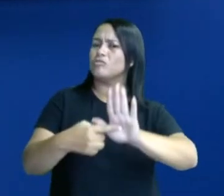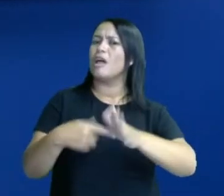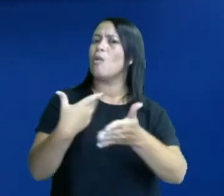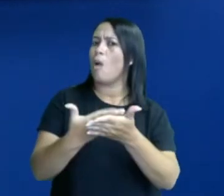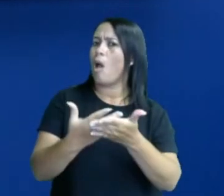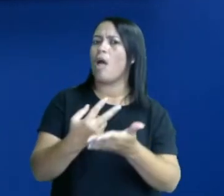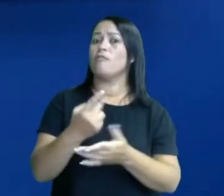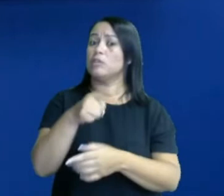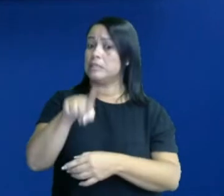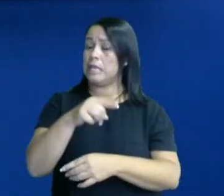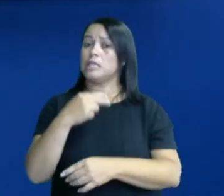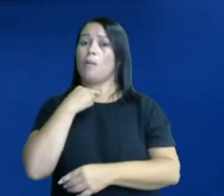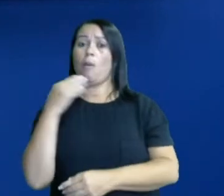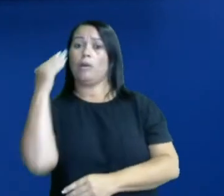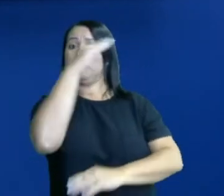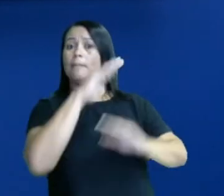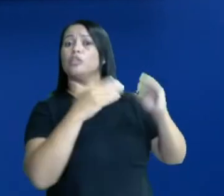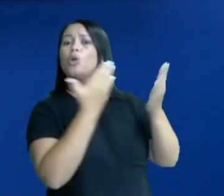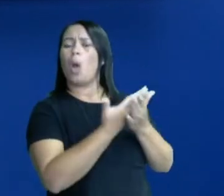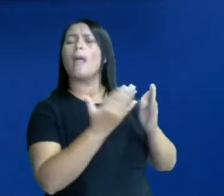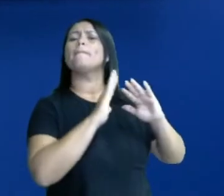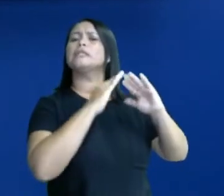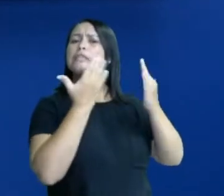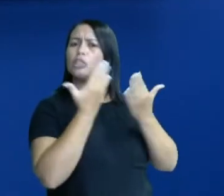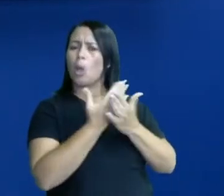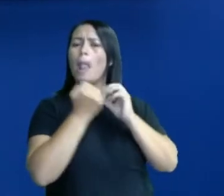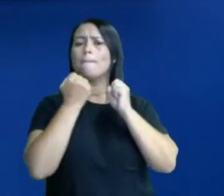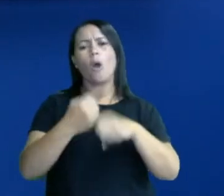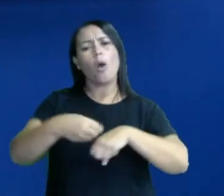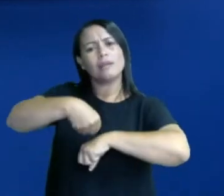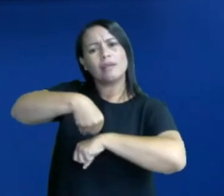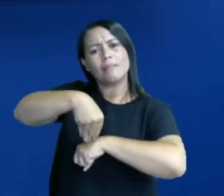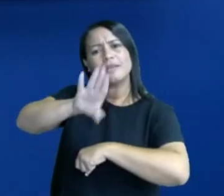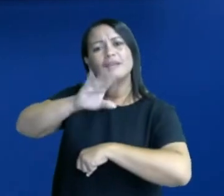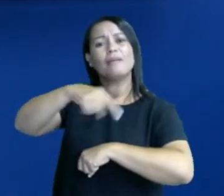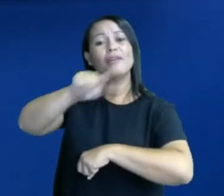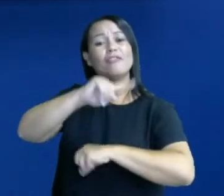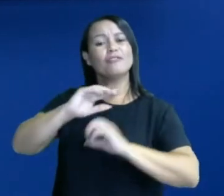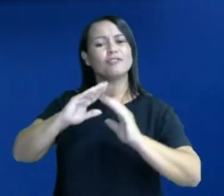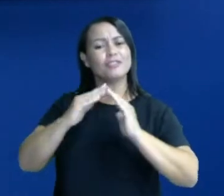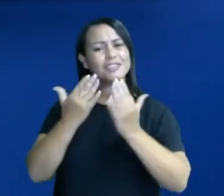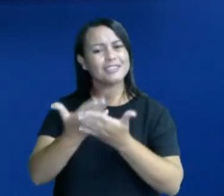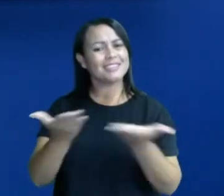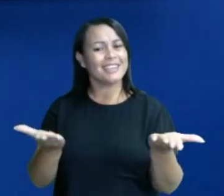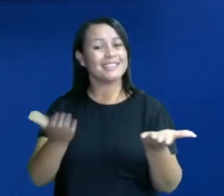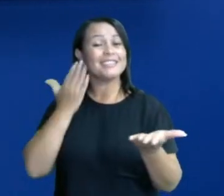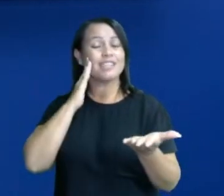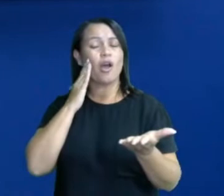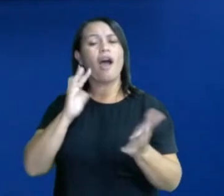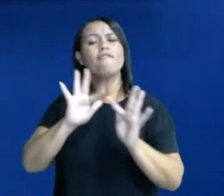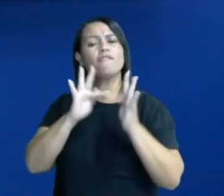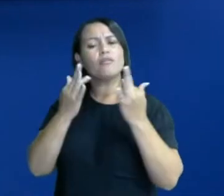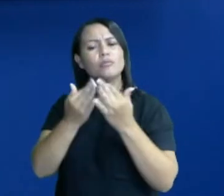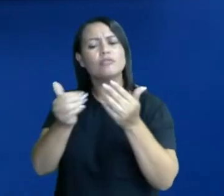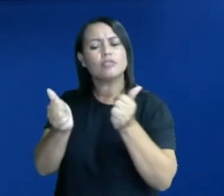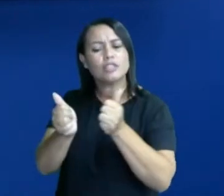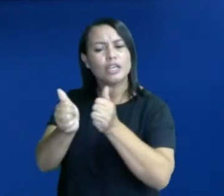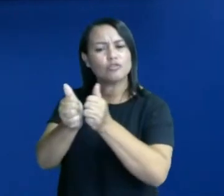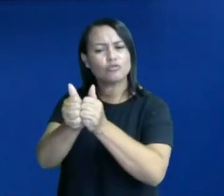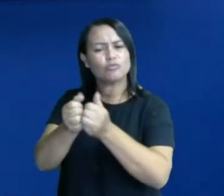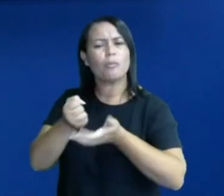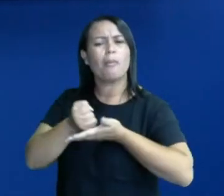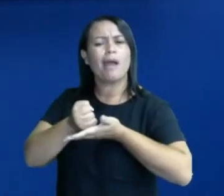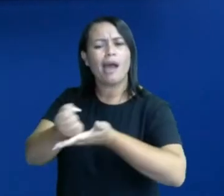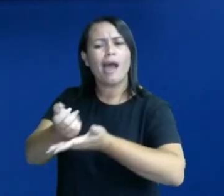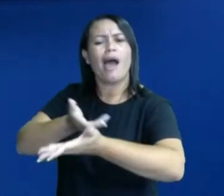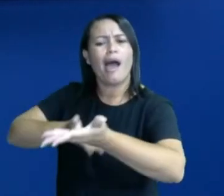não pode ir à escola, mas a escola está indo até você. Então, continue seus estudos. A família chega ali pertinho também para